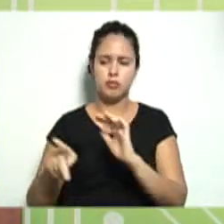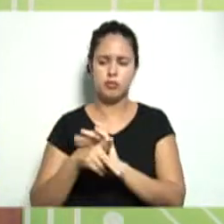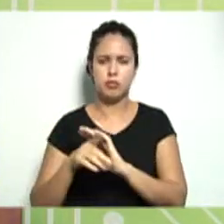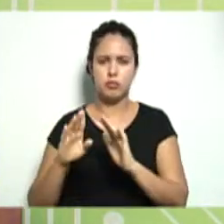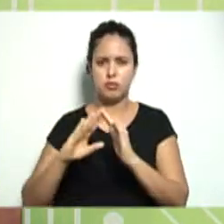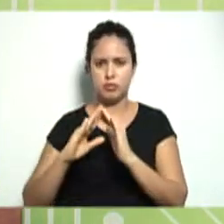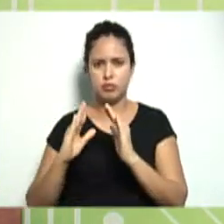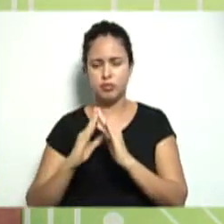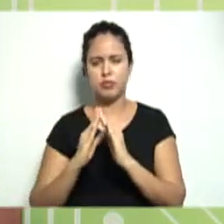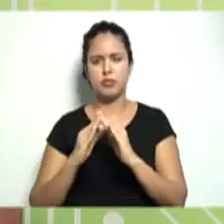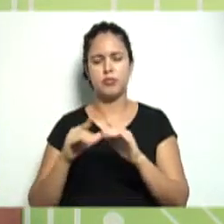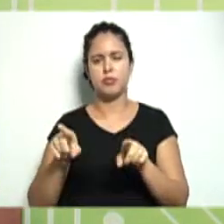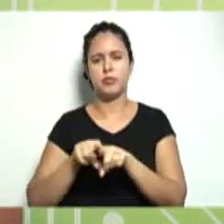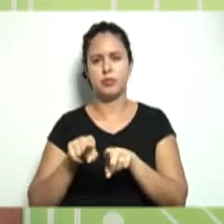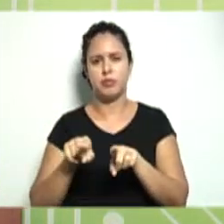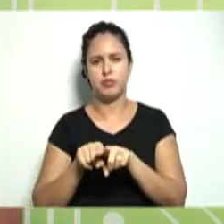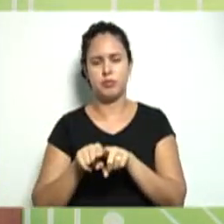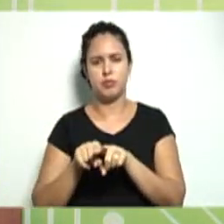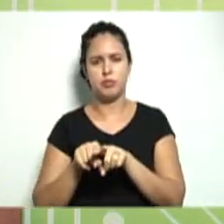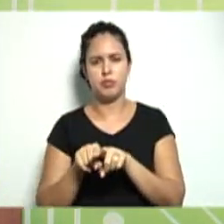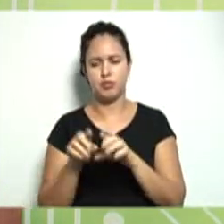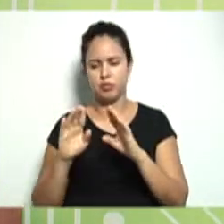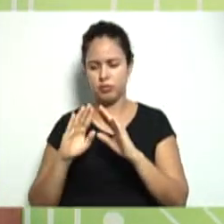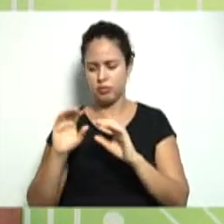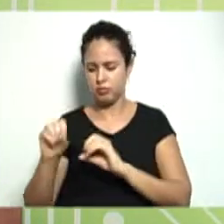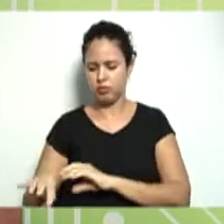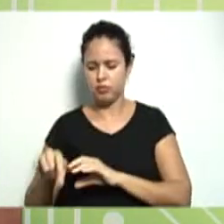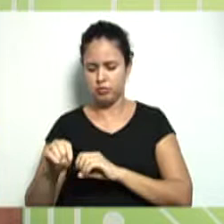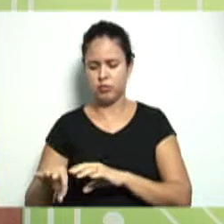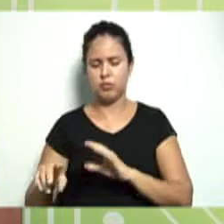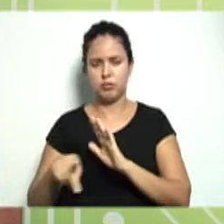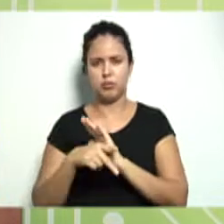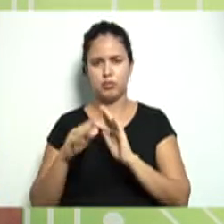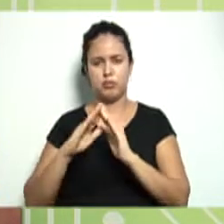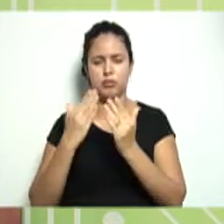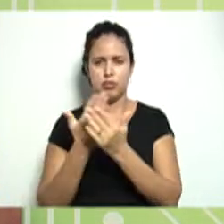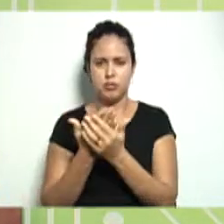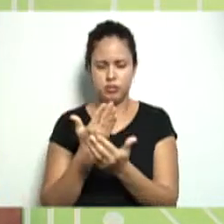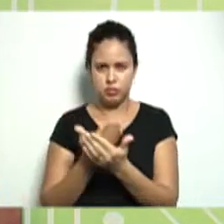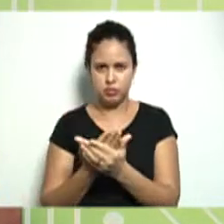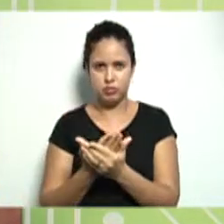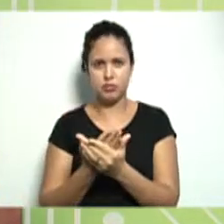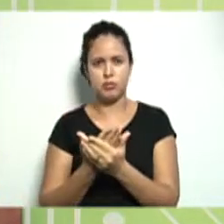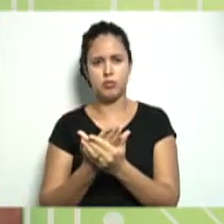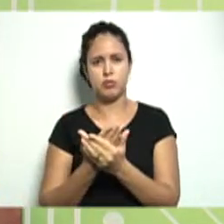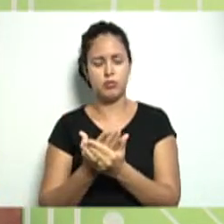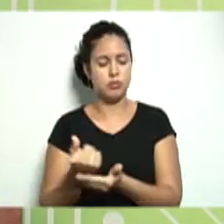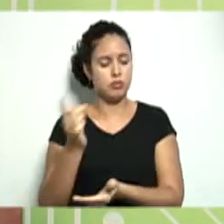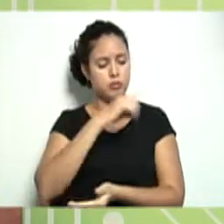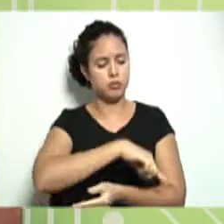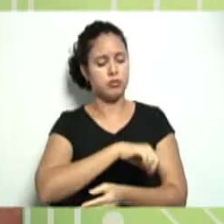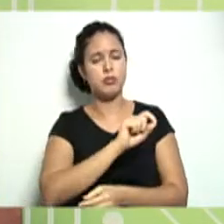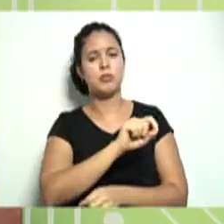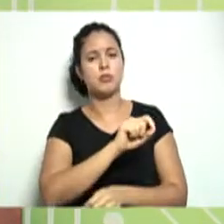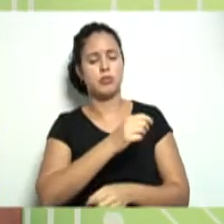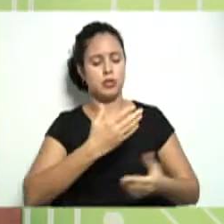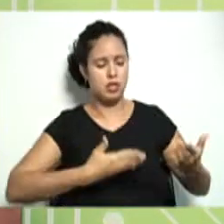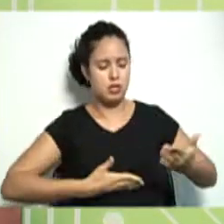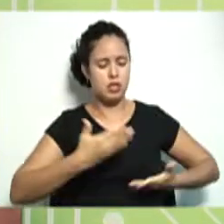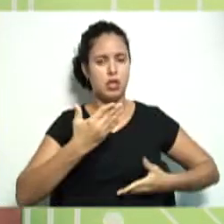houve também a educação escolar. E para aqueles que eram os escravos, os